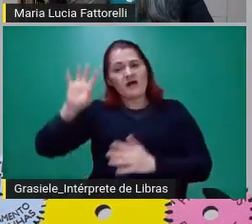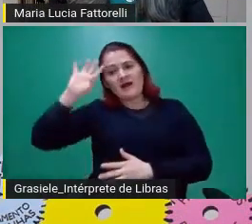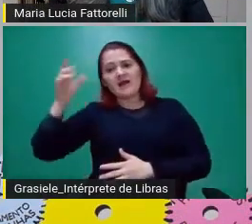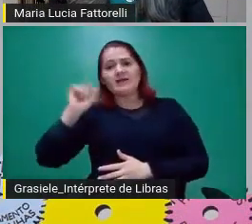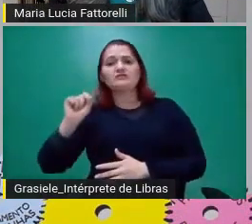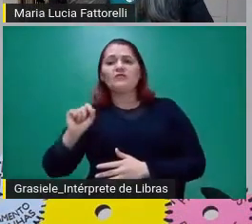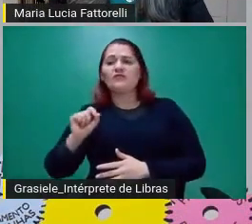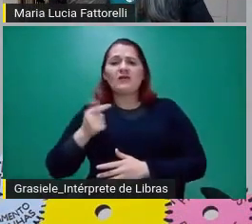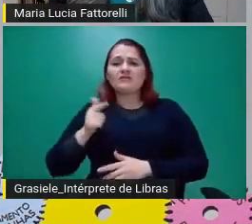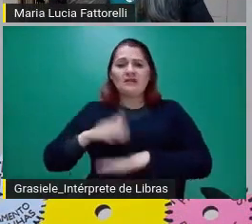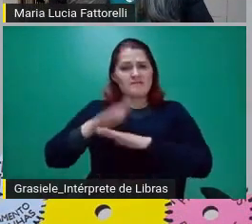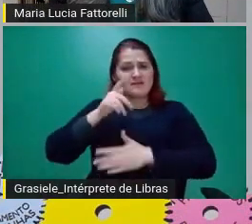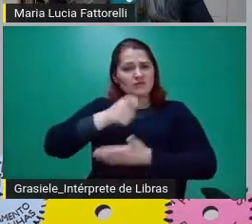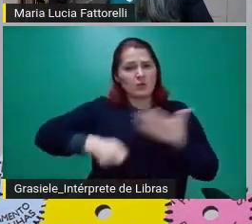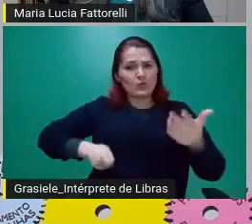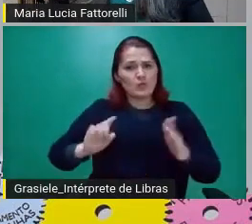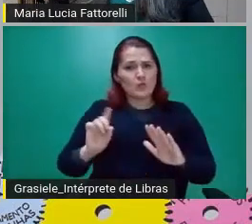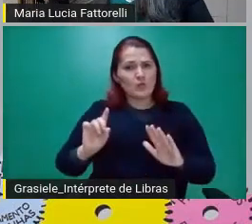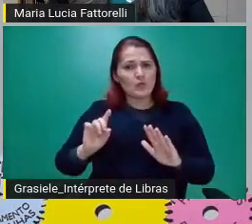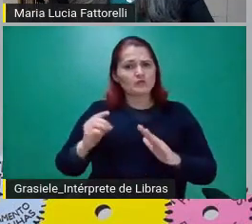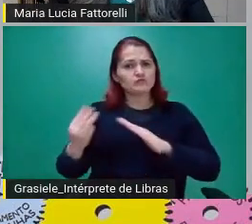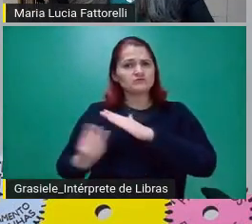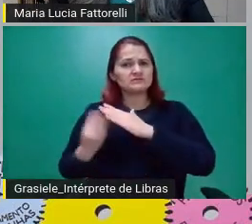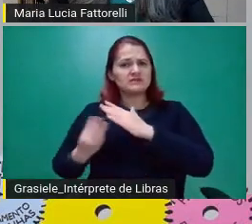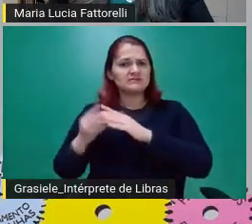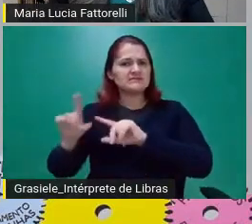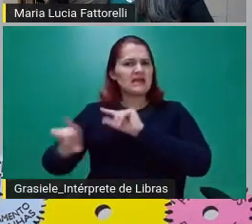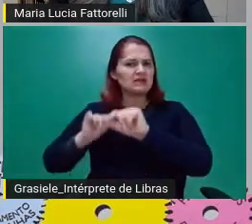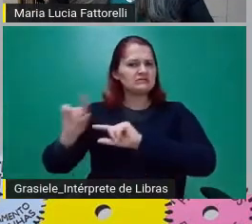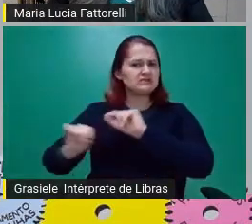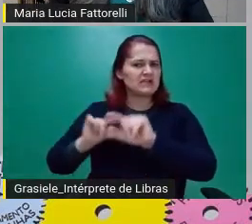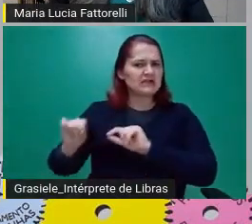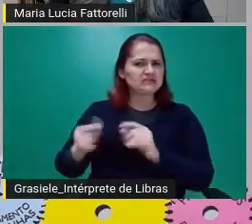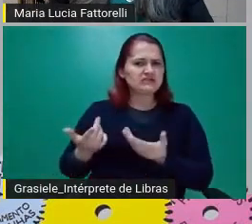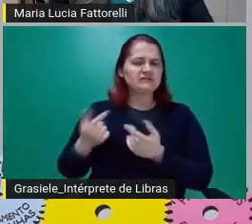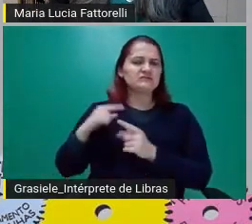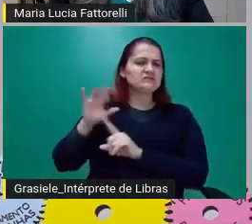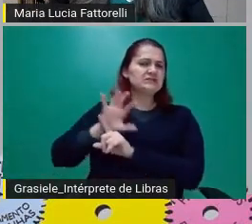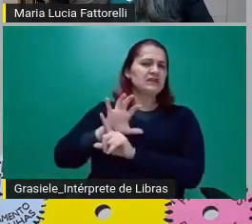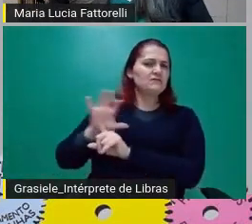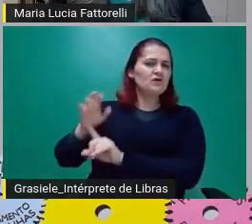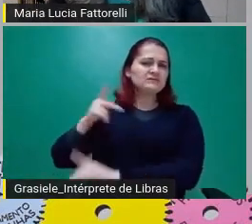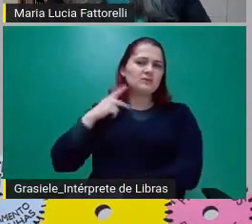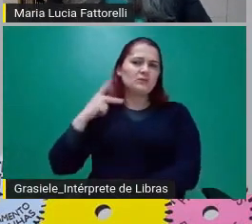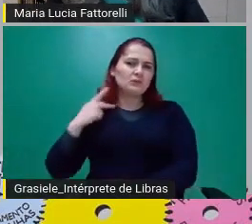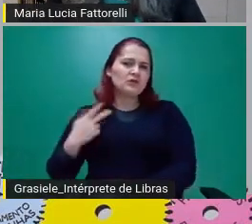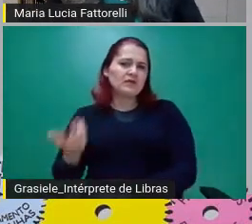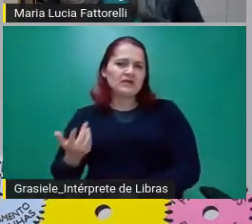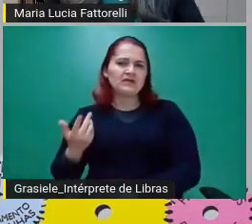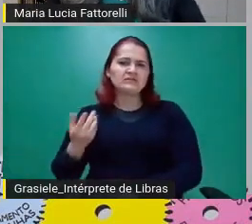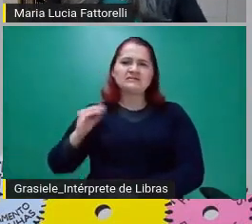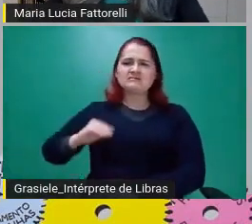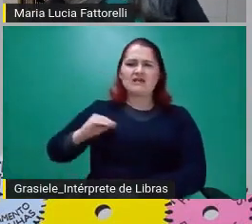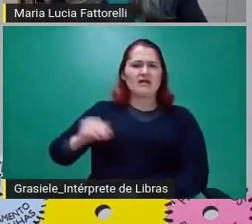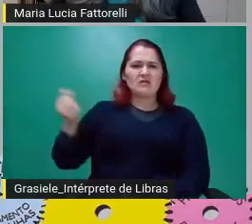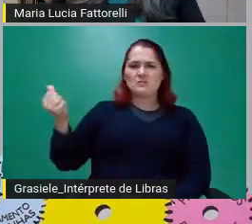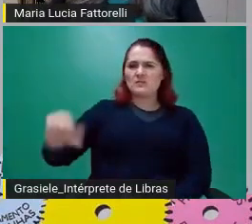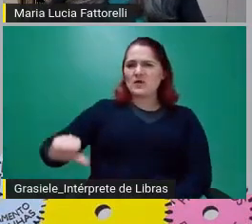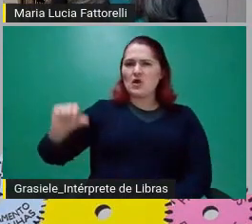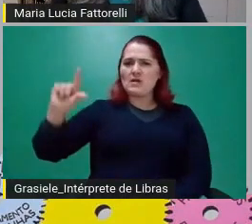concurso público, é um seletivo com grande influência política, remunera mal,